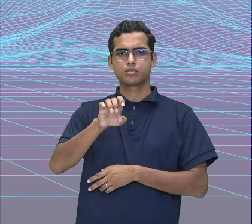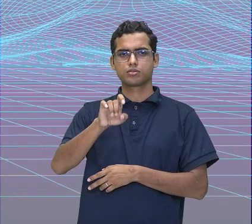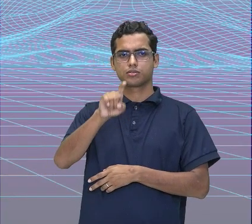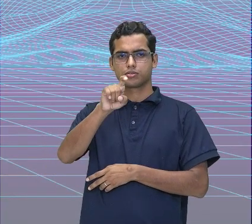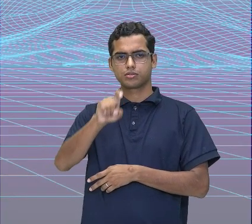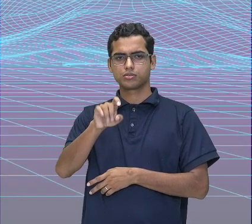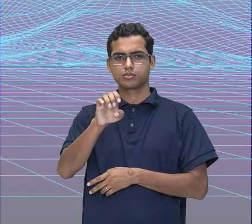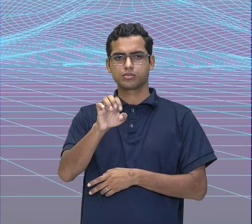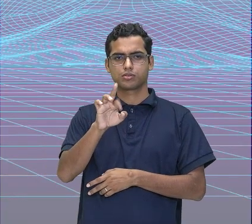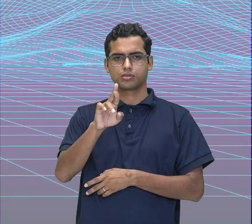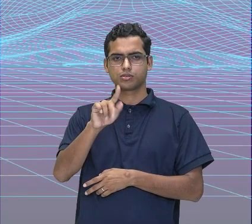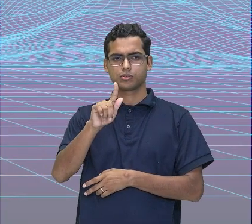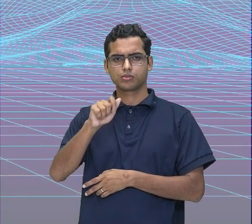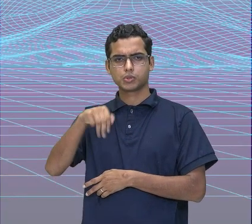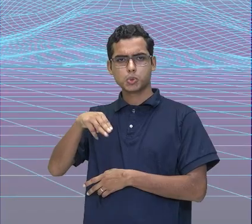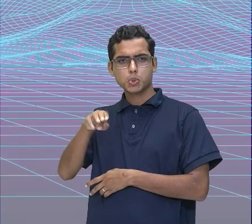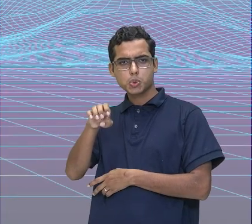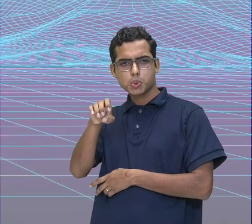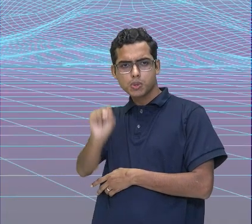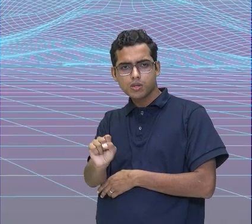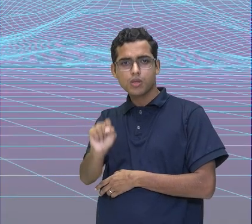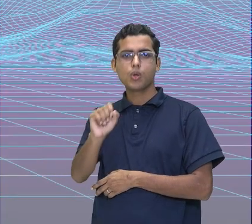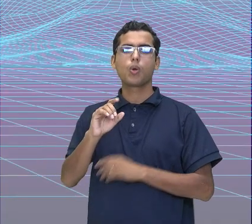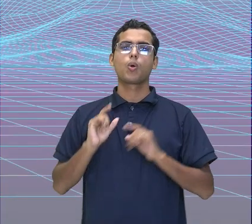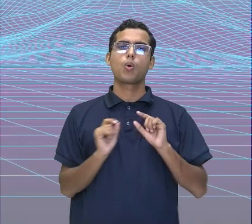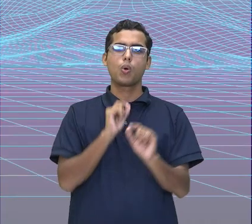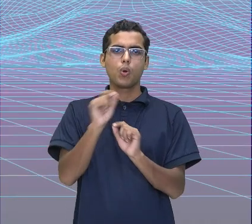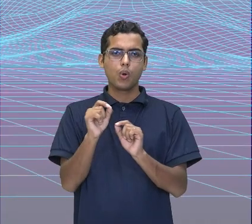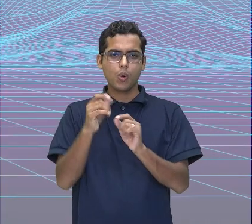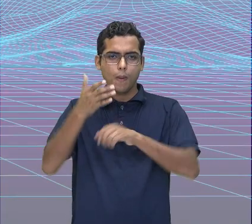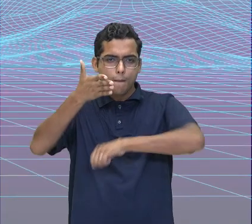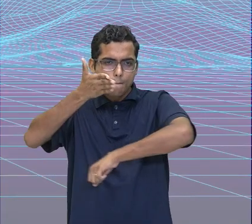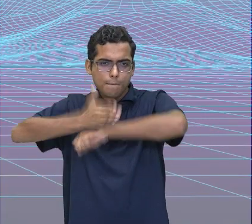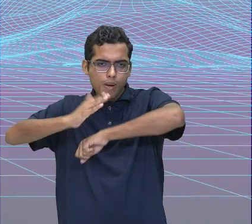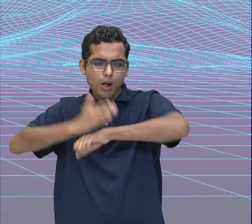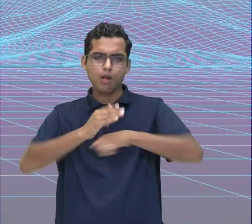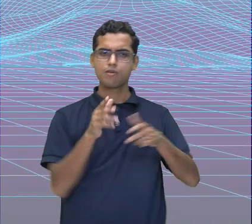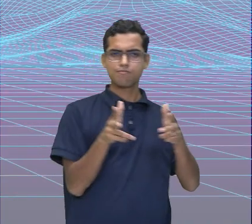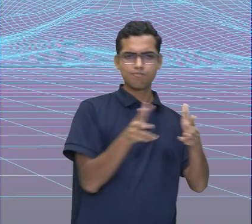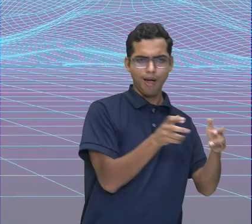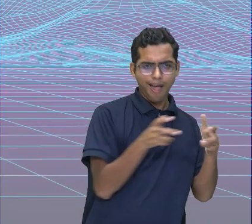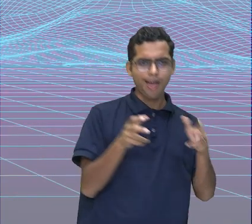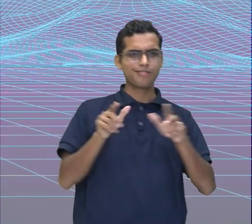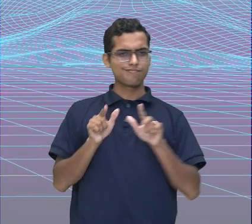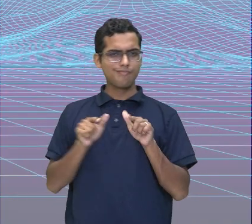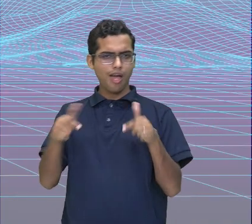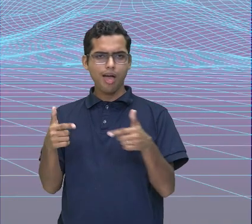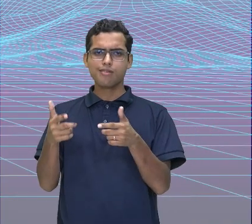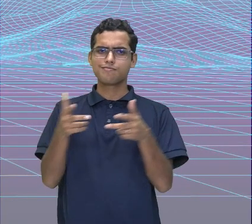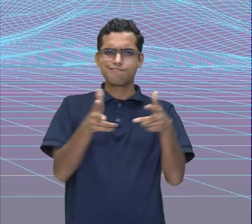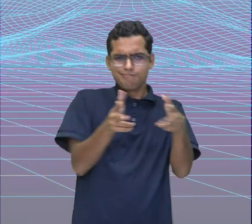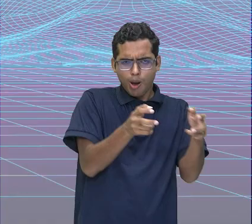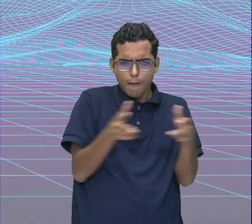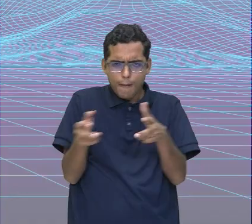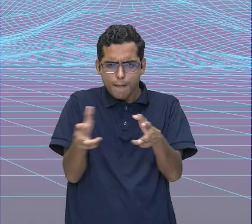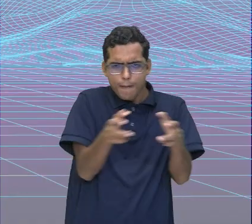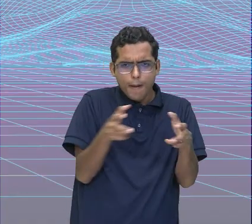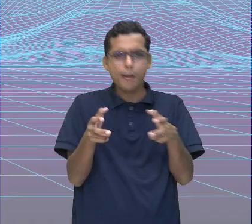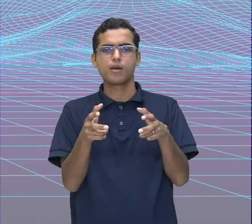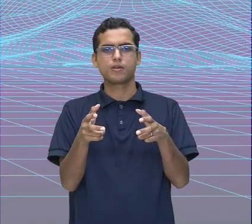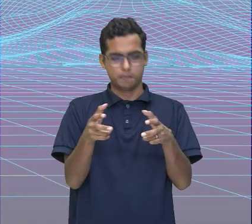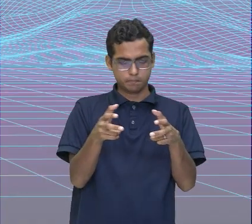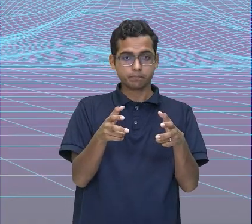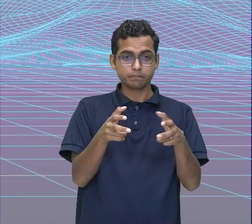tópico que a gente vai trabalhar, a junção da palavra exercício com games, né, com jogos, e é basicamente o que